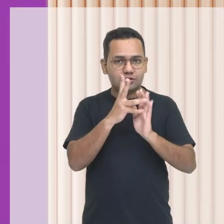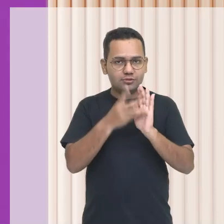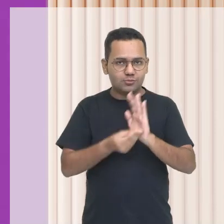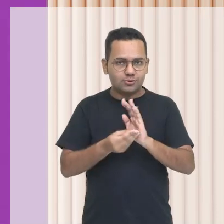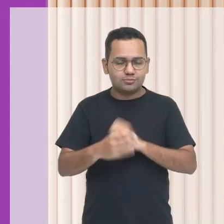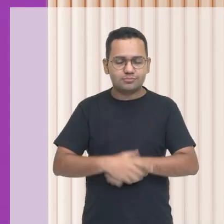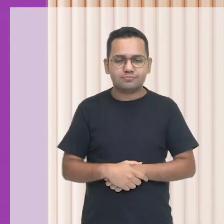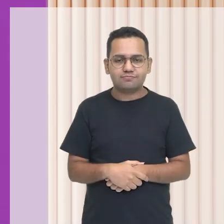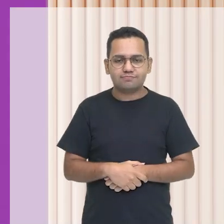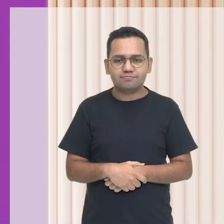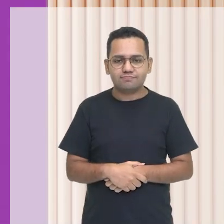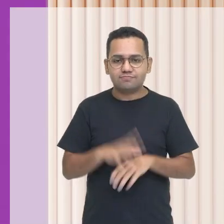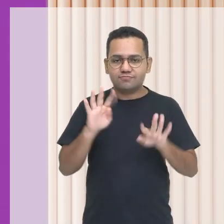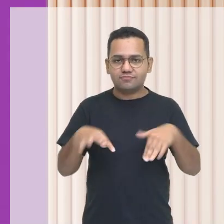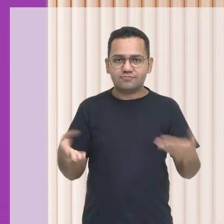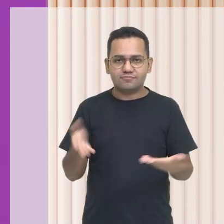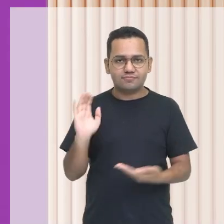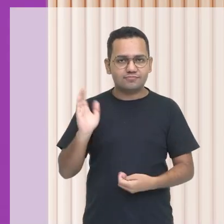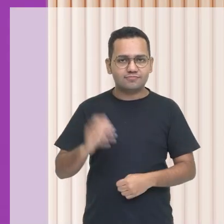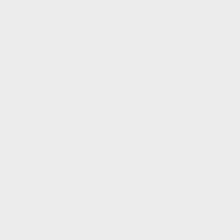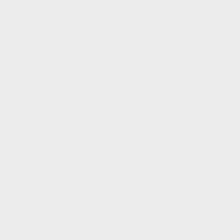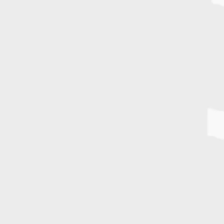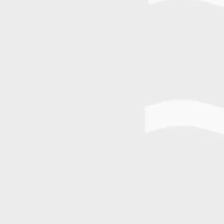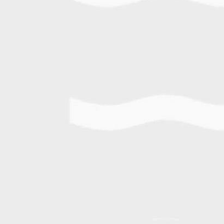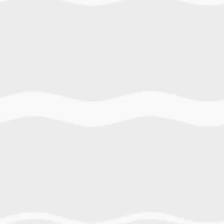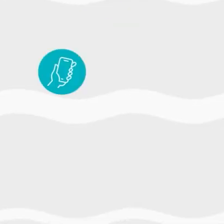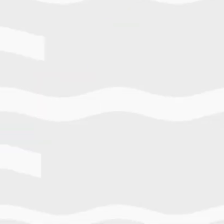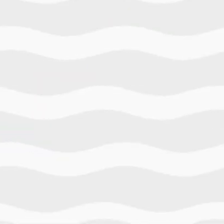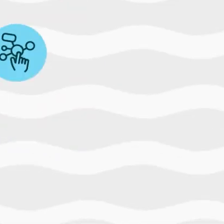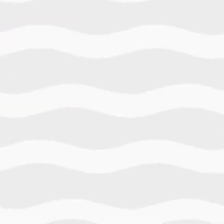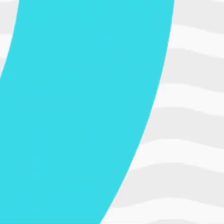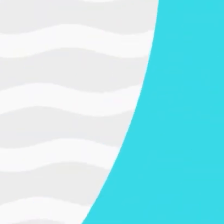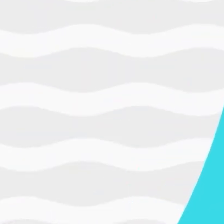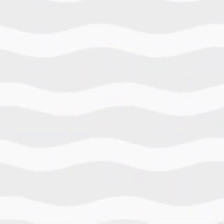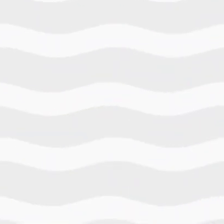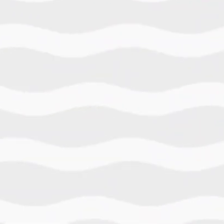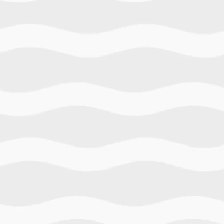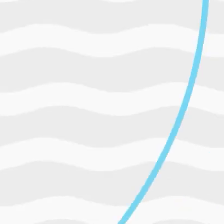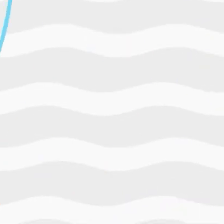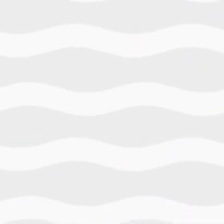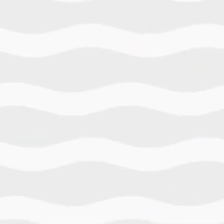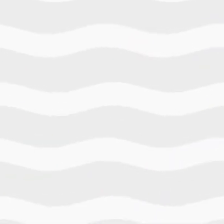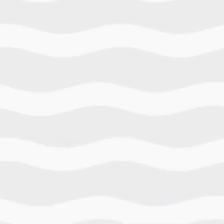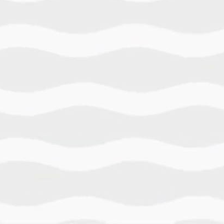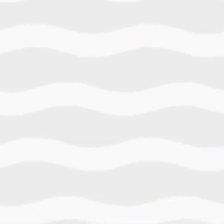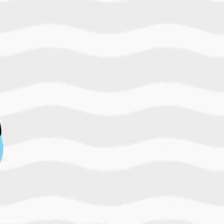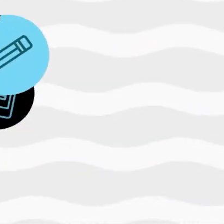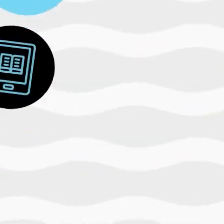primeira parte da revisão. Chegamos ao final.